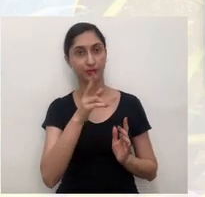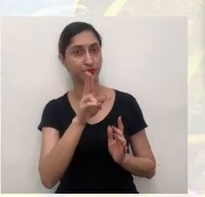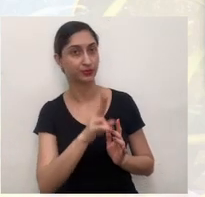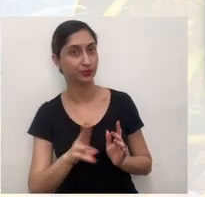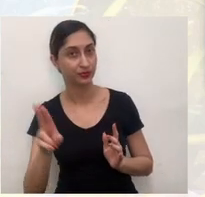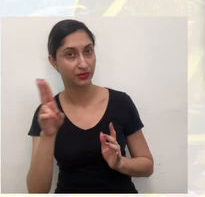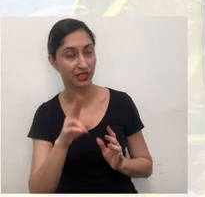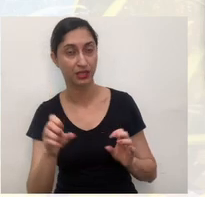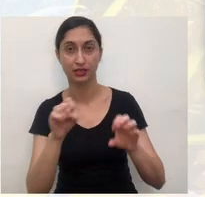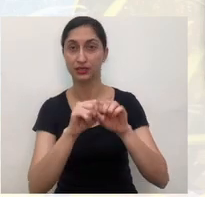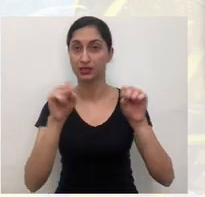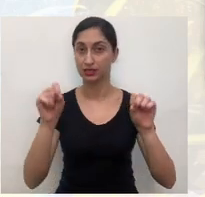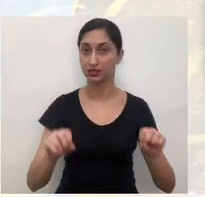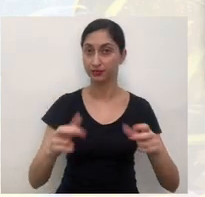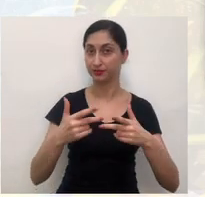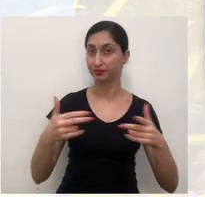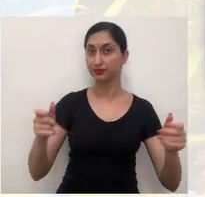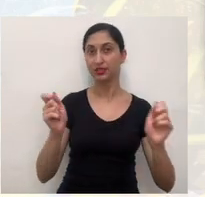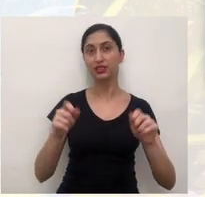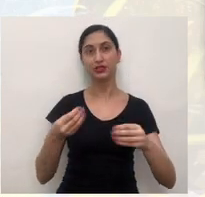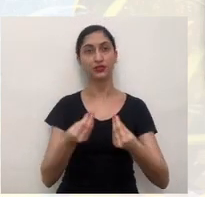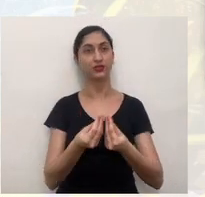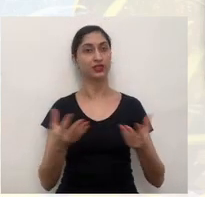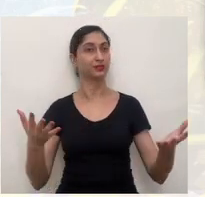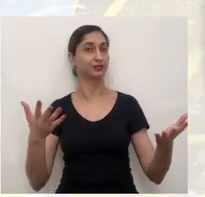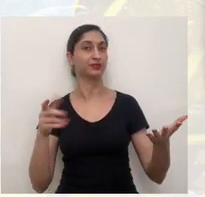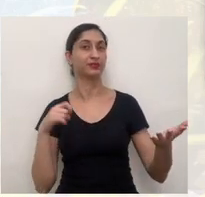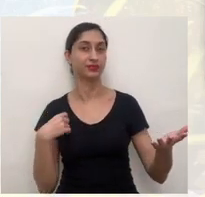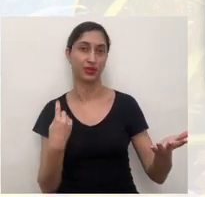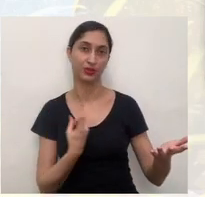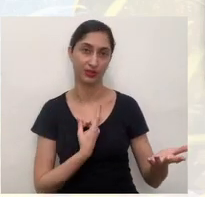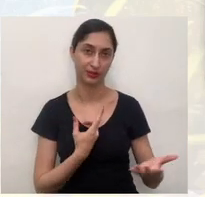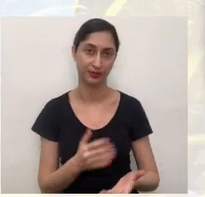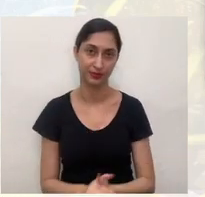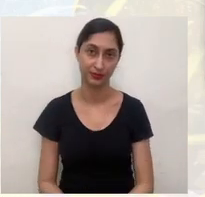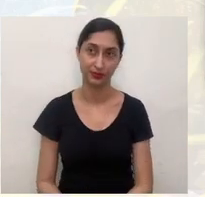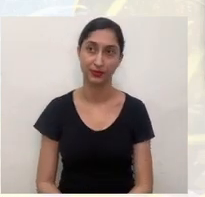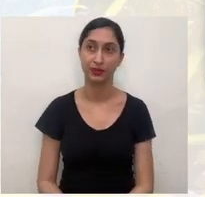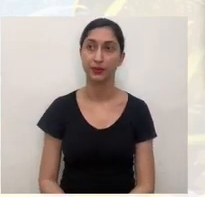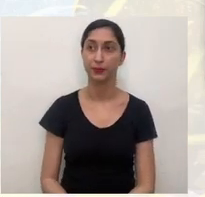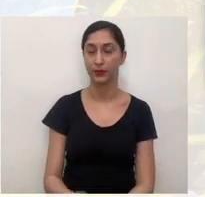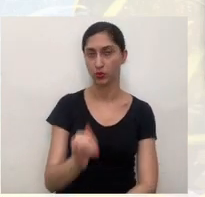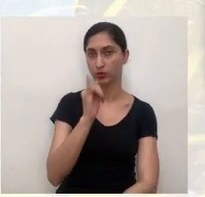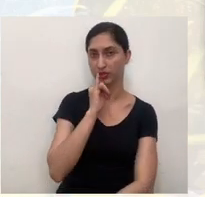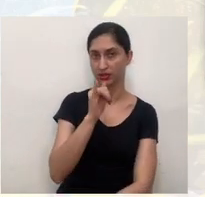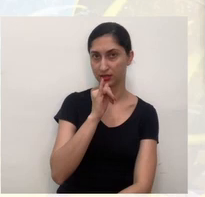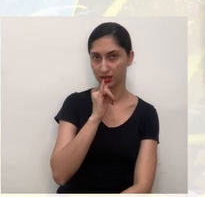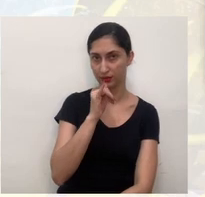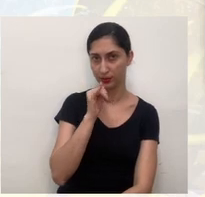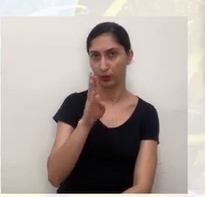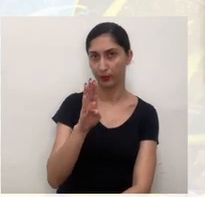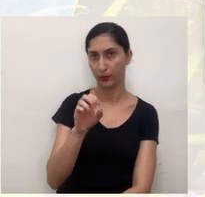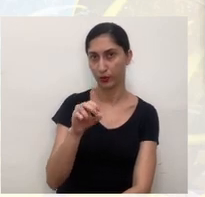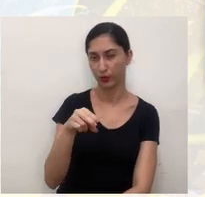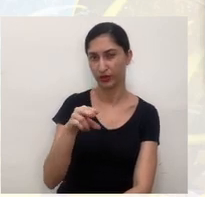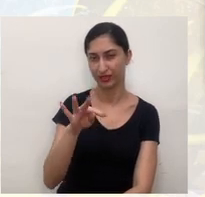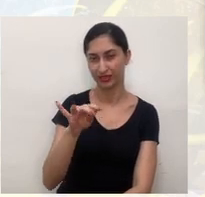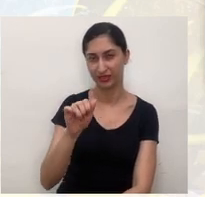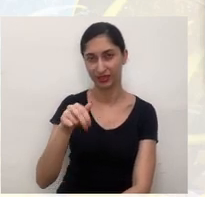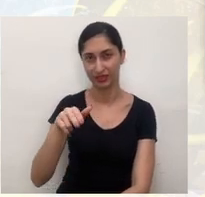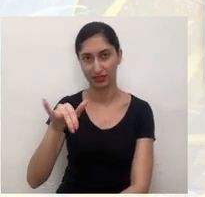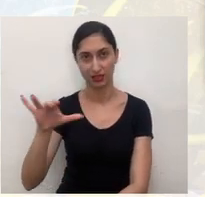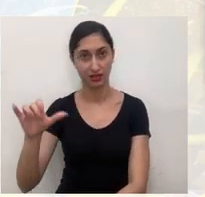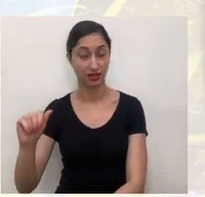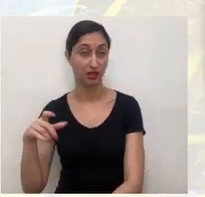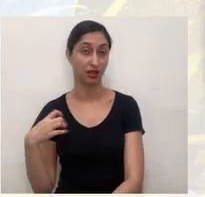que os sistemas podem oferecer de útil para a gente, né? O exemplo que eu dei de botânica, né, ele